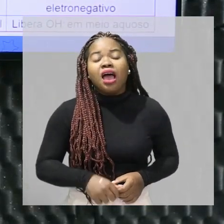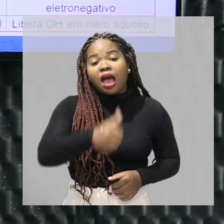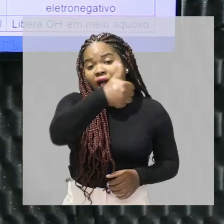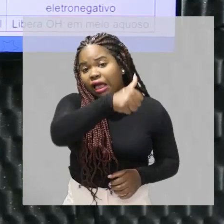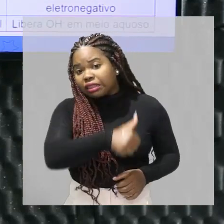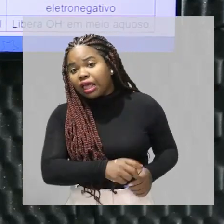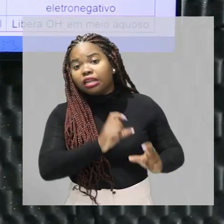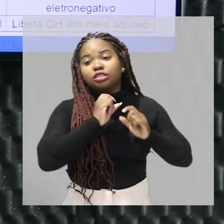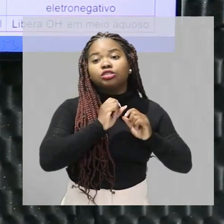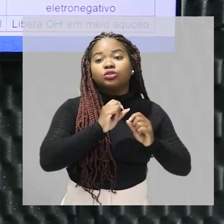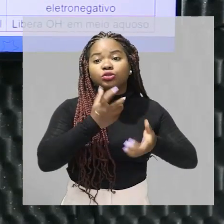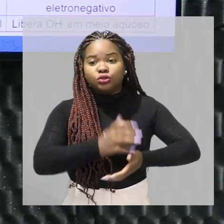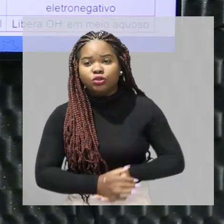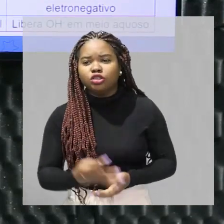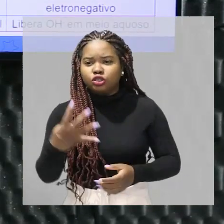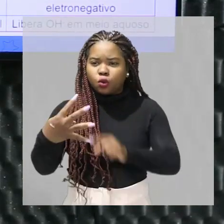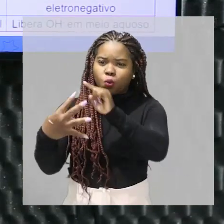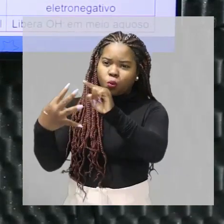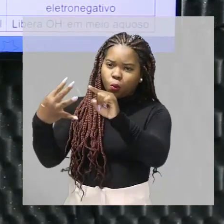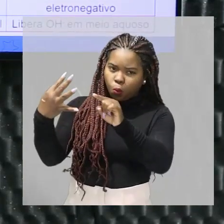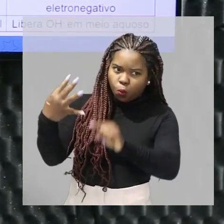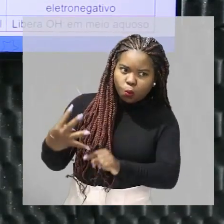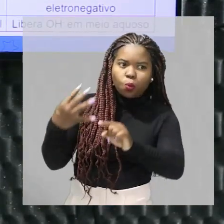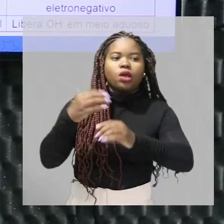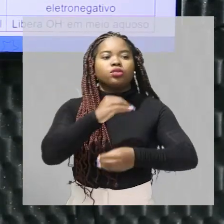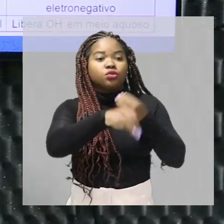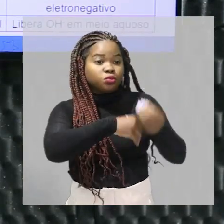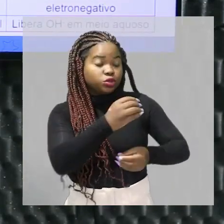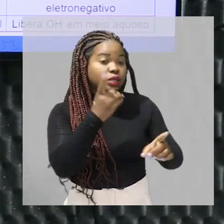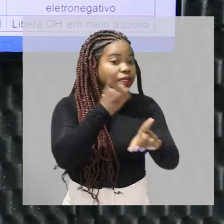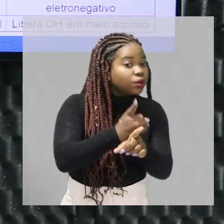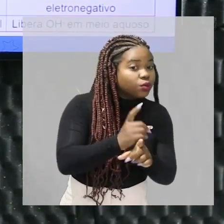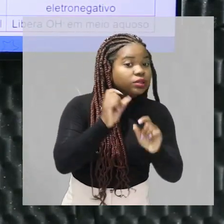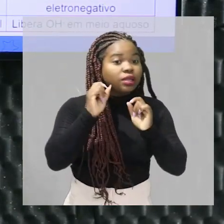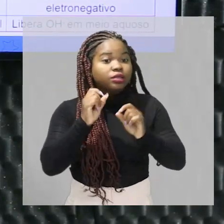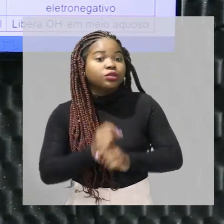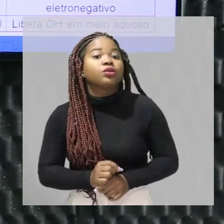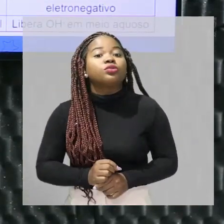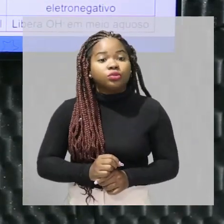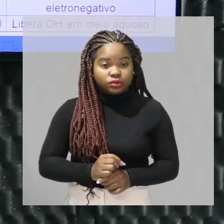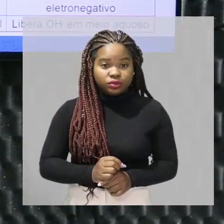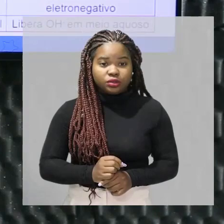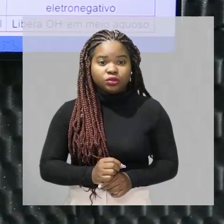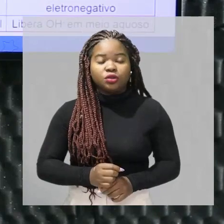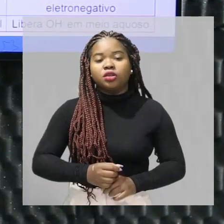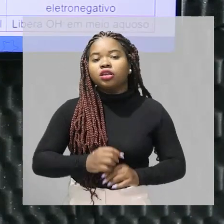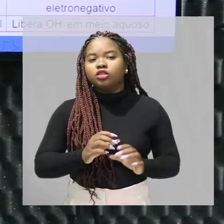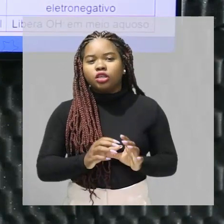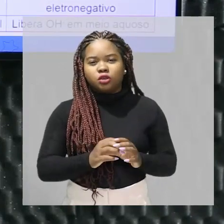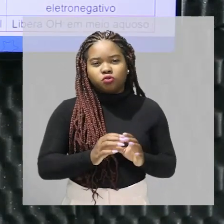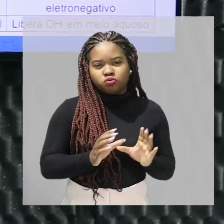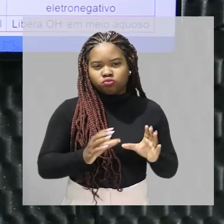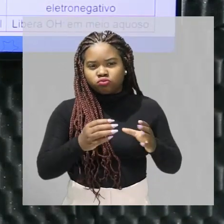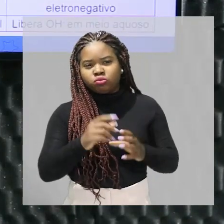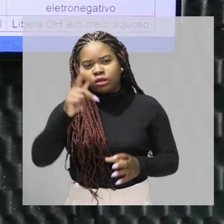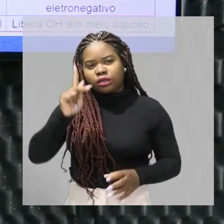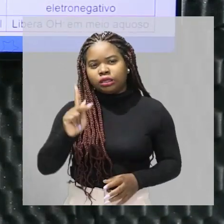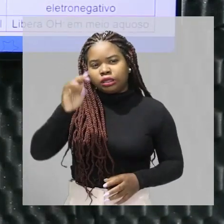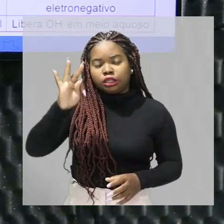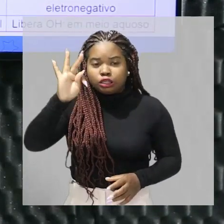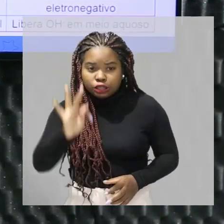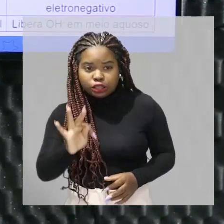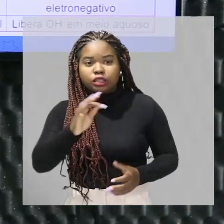princípio ativo de 4 formulações encontradas em um kit de primeiros socorros